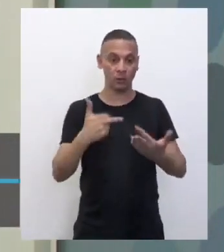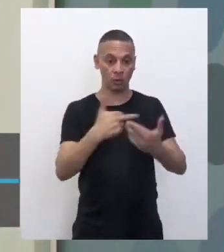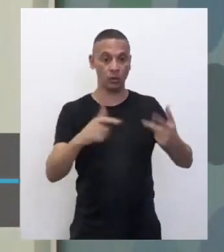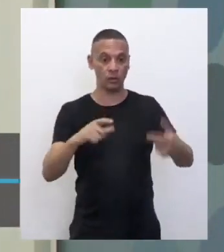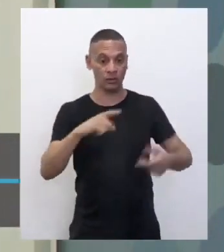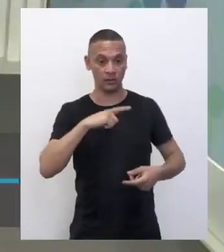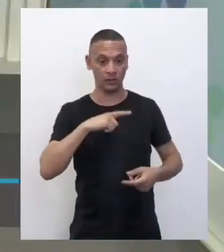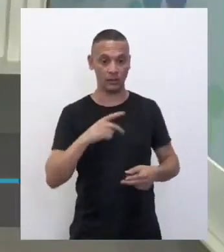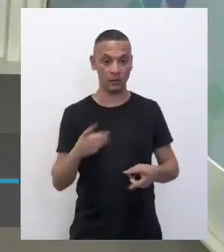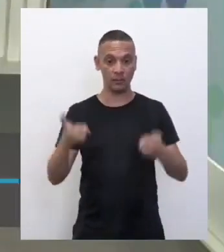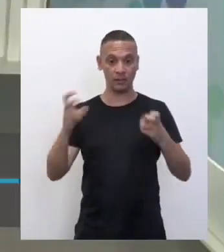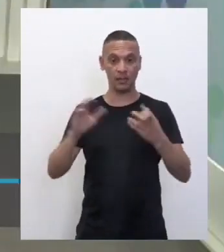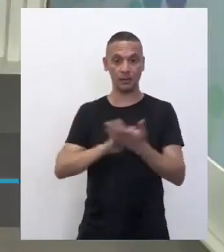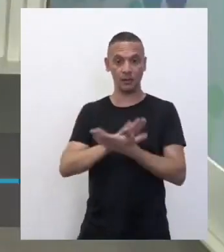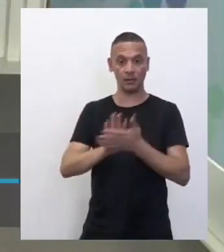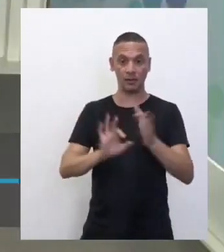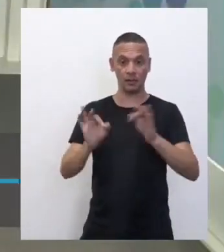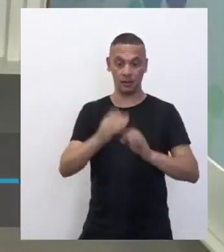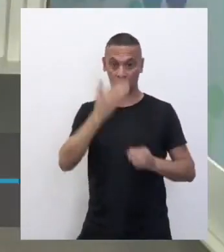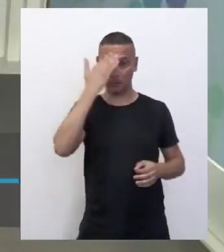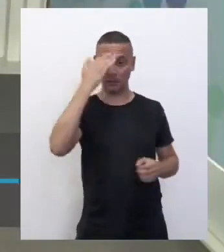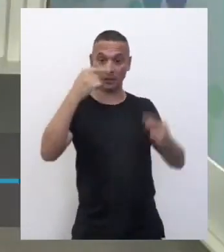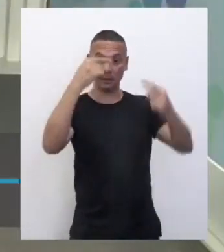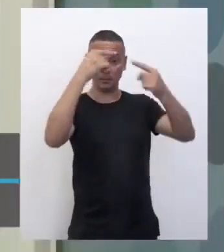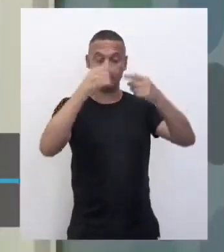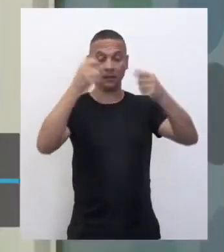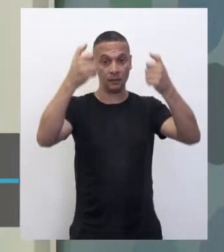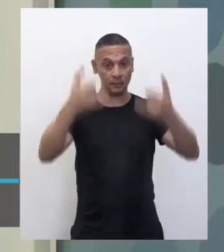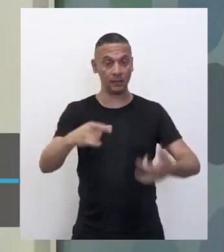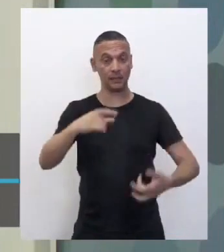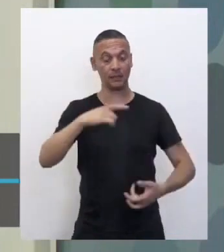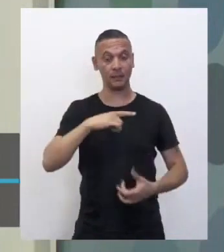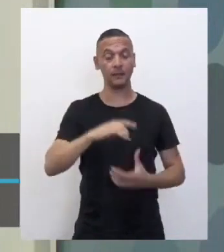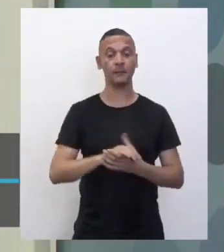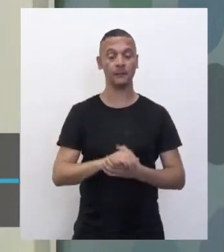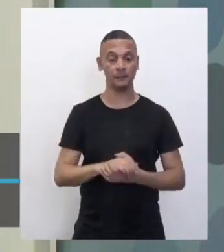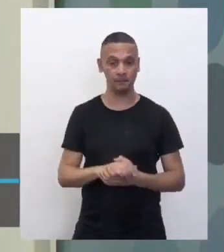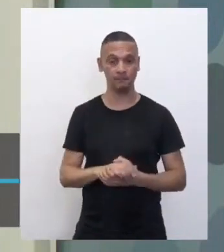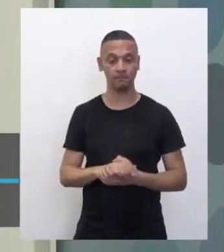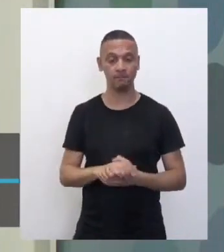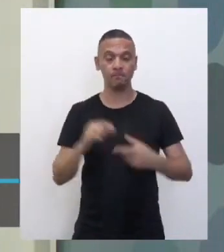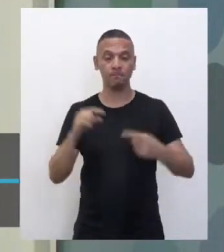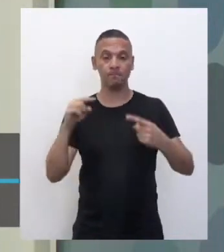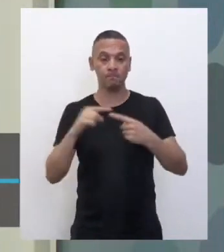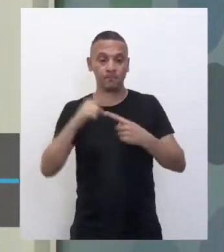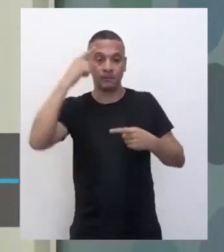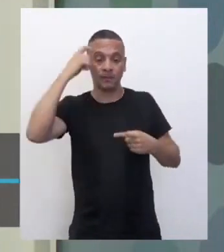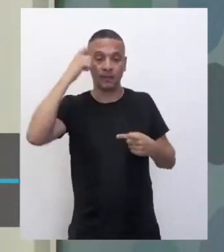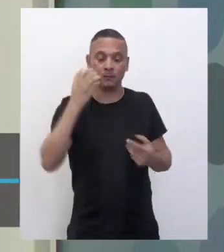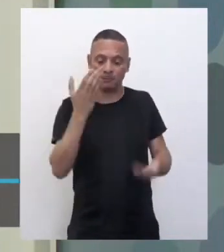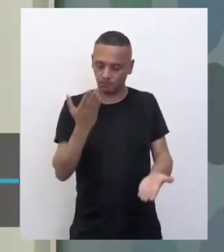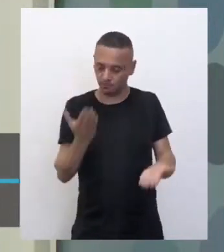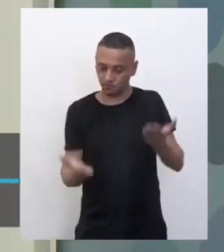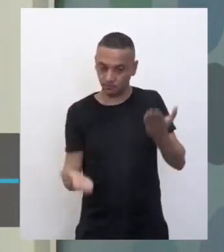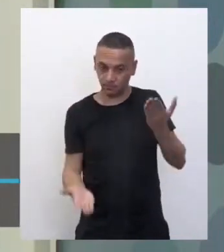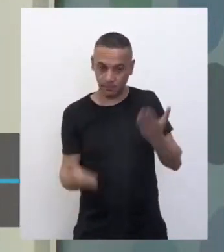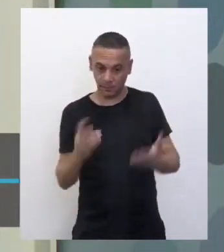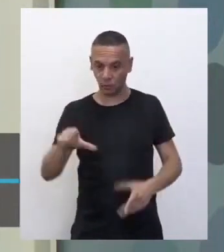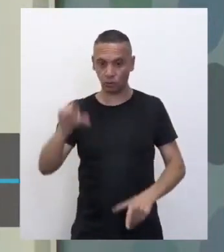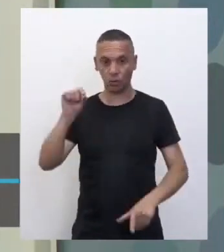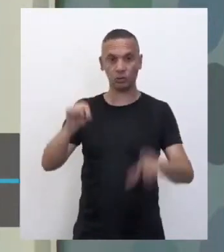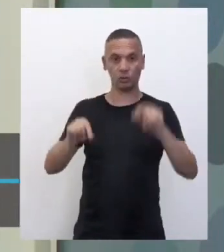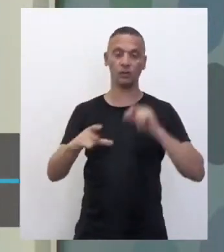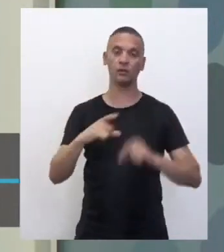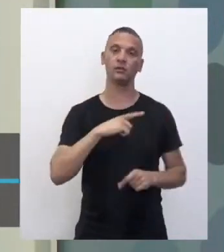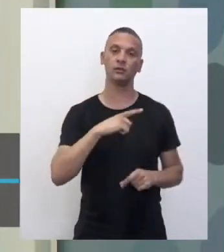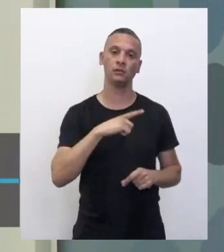nunca percebi, Jennifer, parabéns e obrigado por essa colocação, mas a balança também traz a ideia do peso das minhas escolhas,